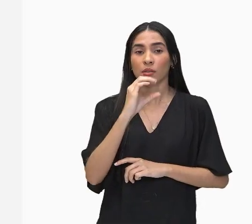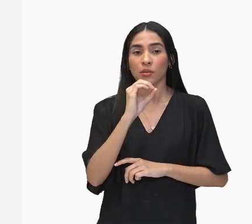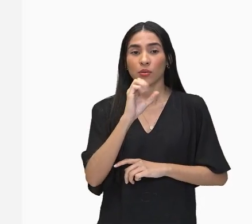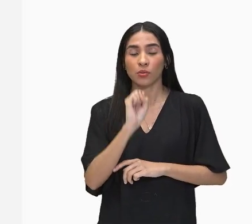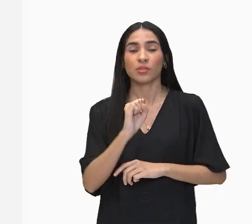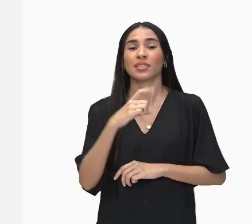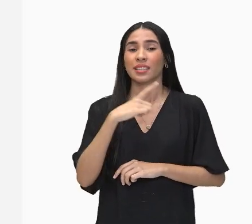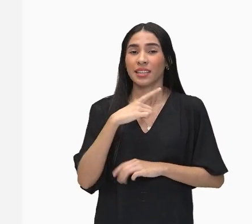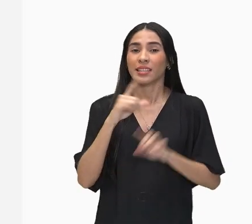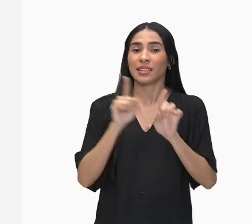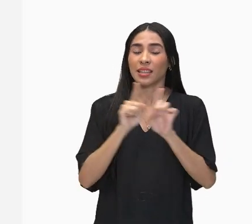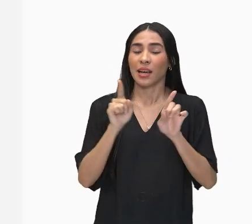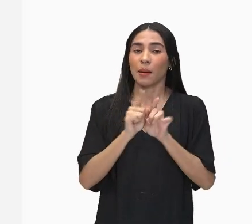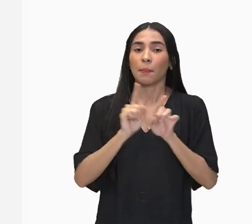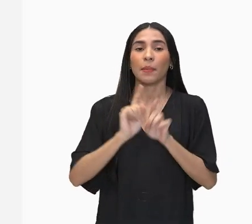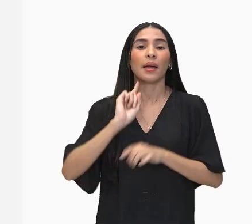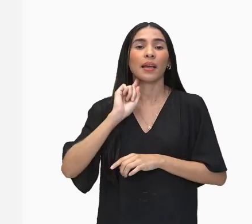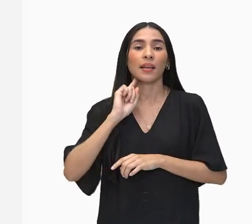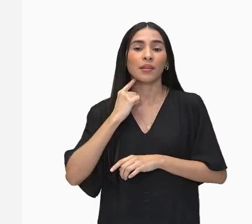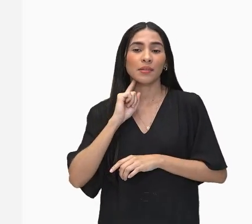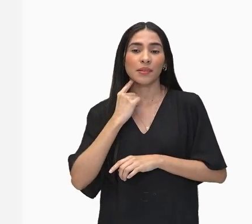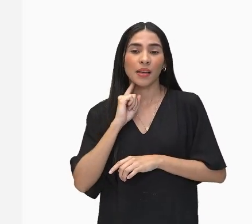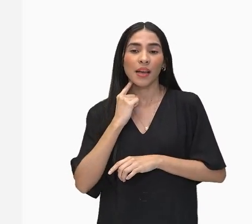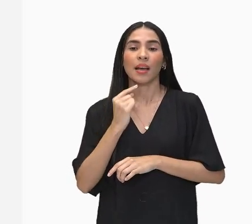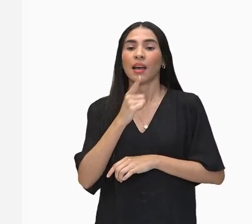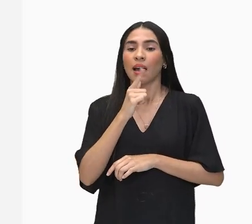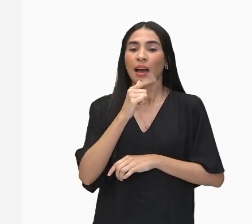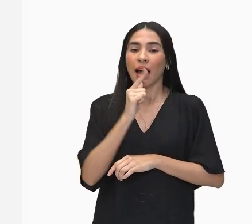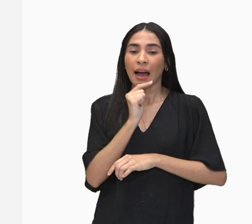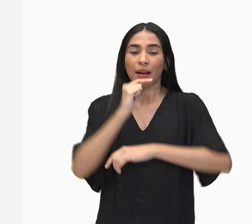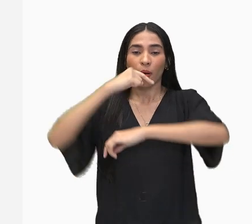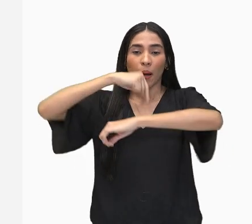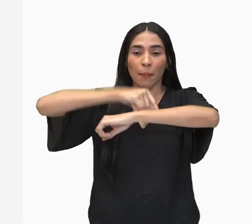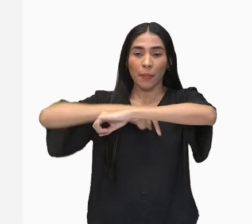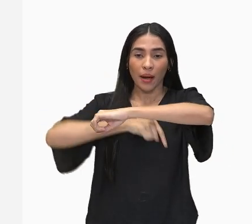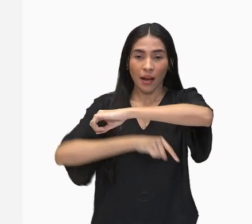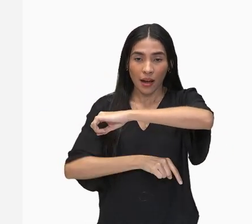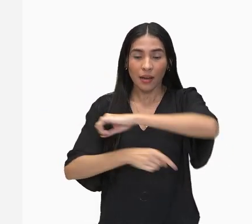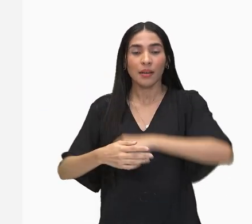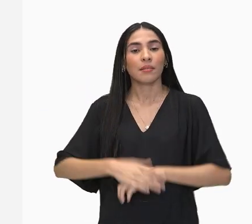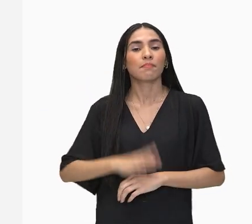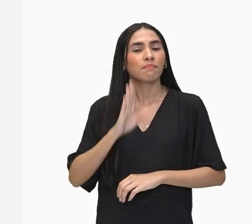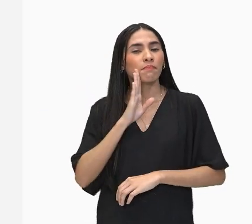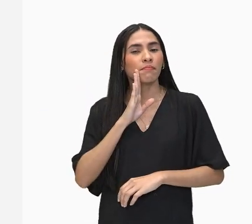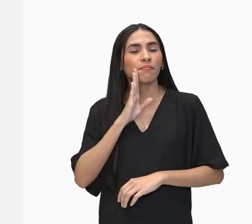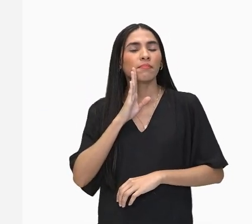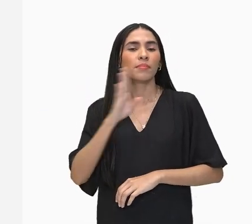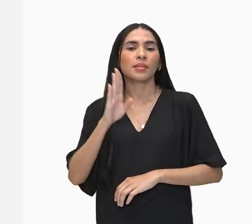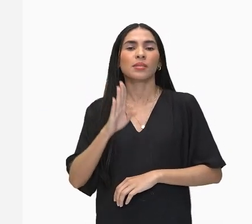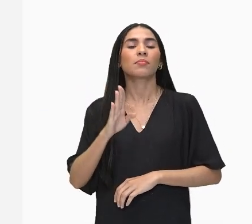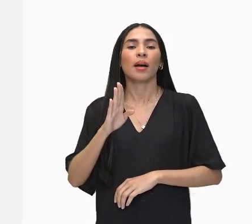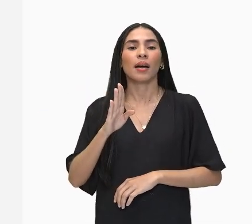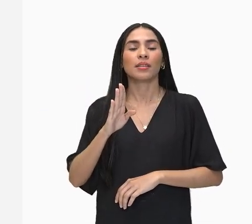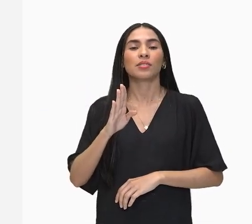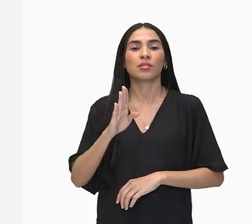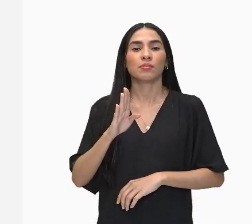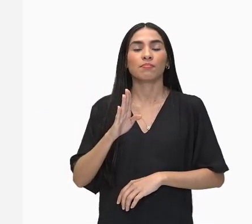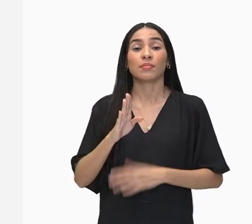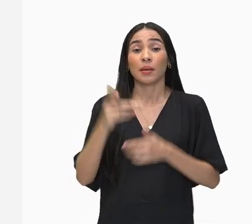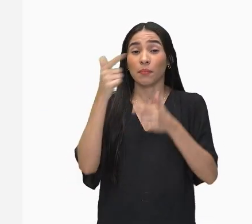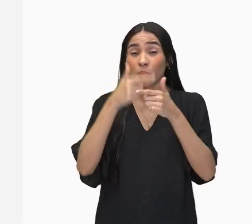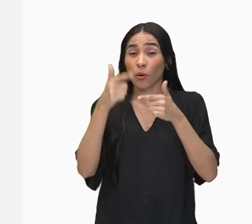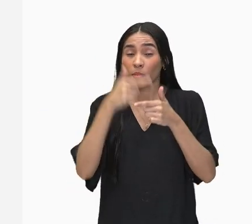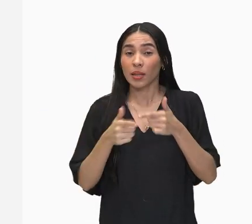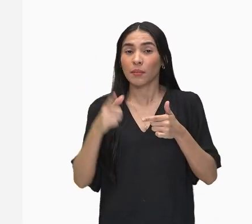das águas subterrâneas, né? Onde as principais fontes poluidoras das águas subterrâneas, ela está relacionada